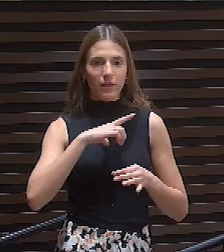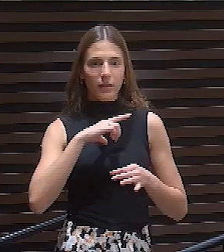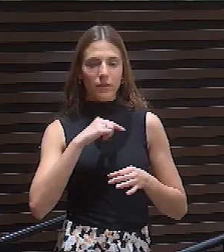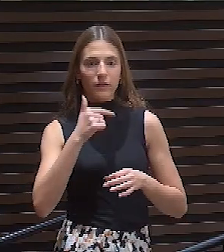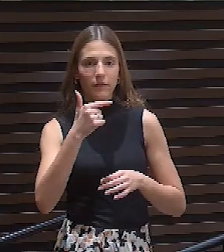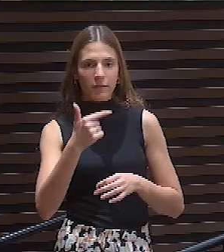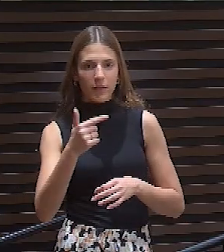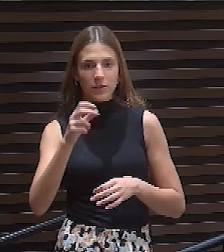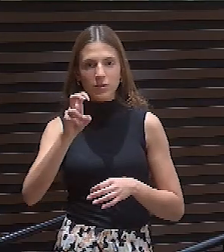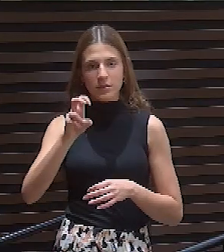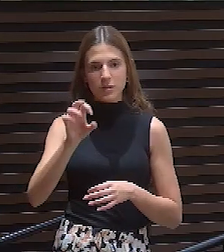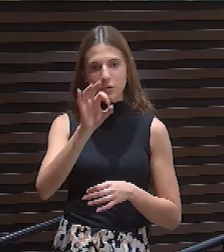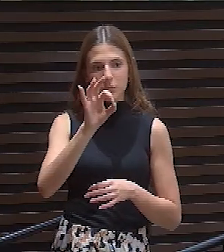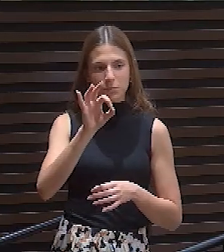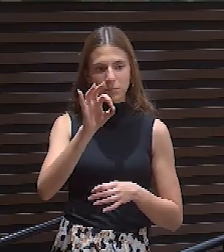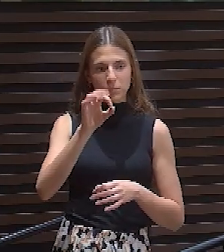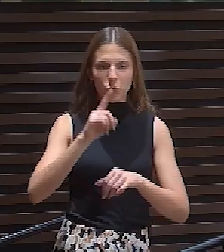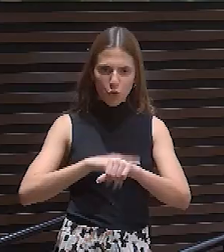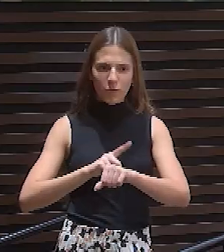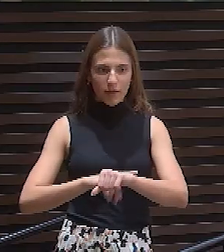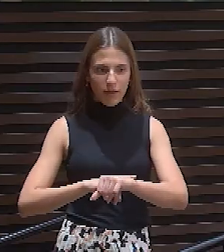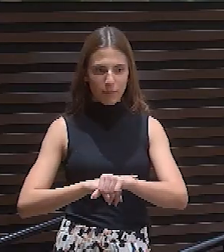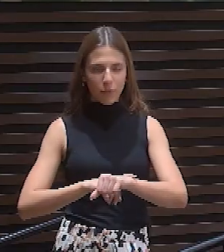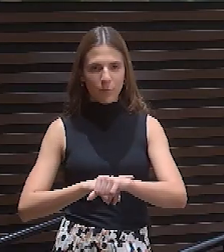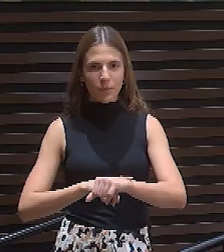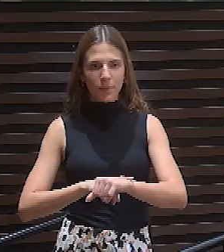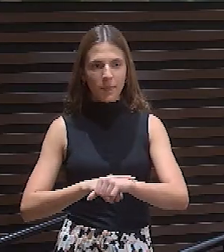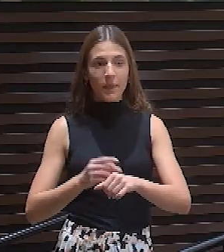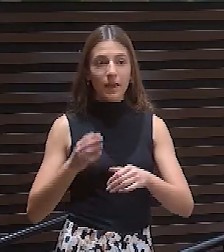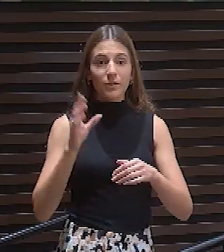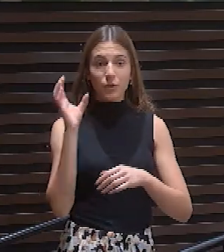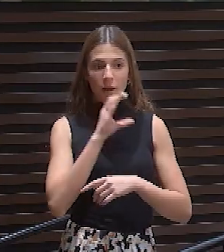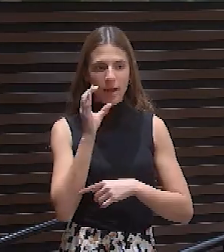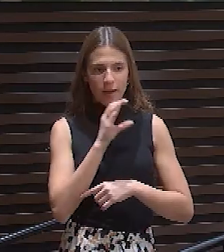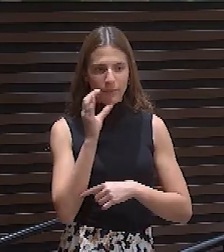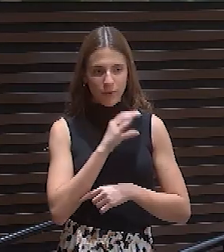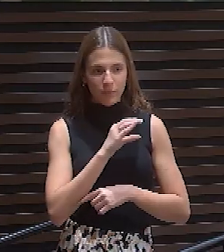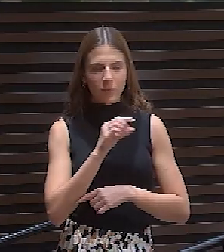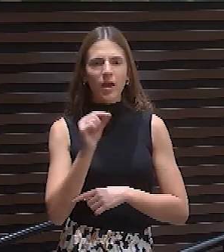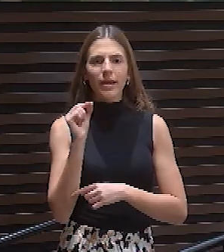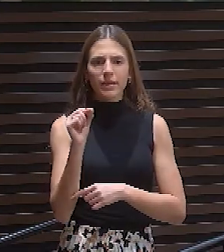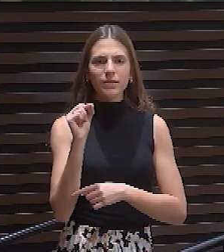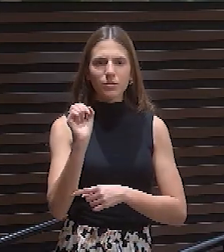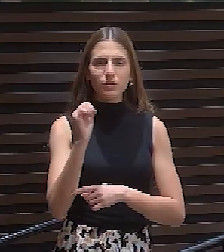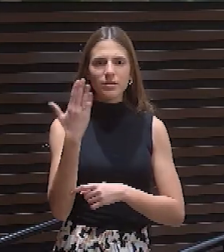Eles foram rápido. O que aconteceu em Cádiz Barneia?